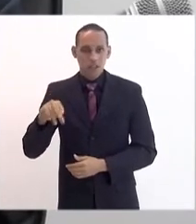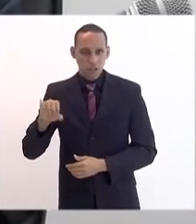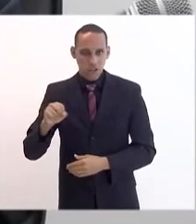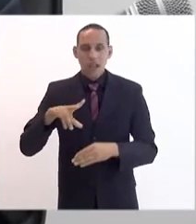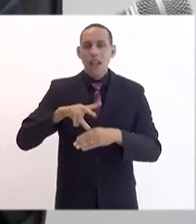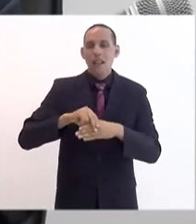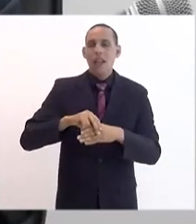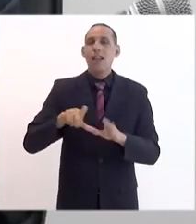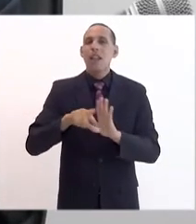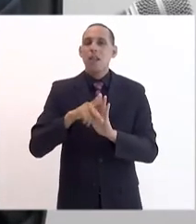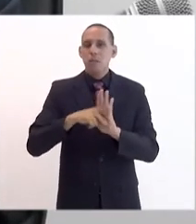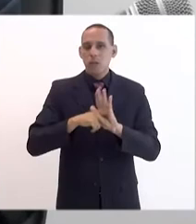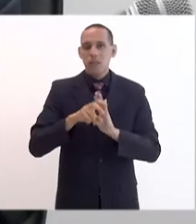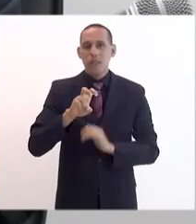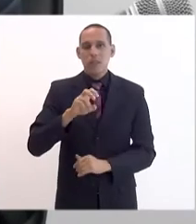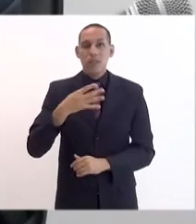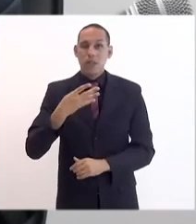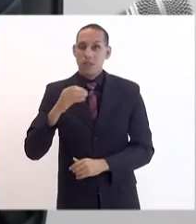de lei